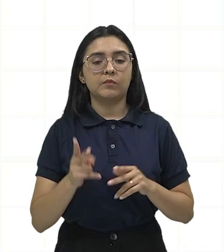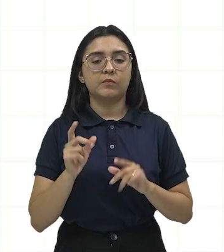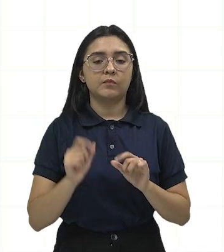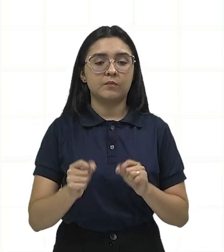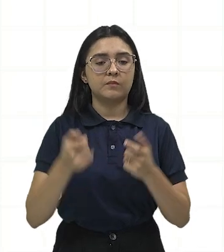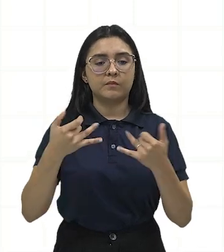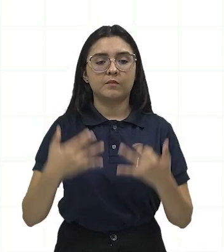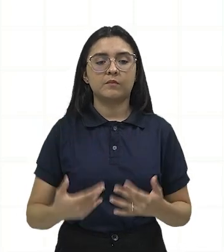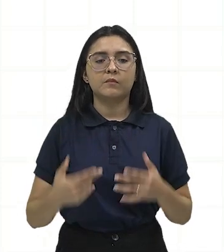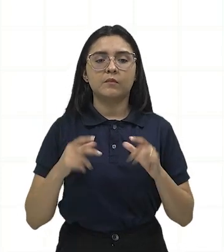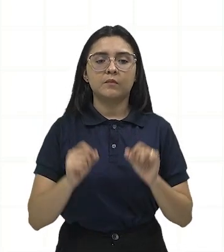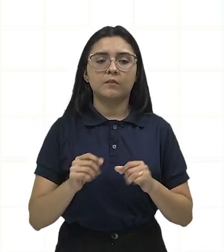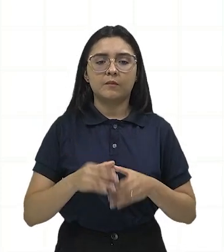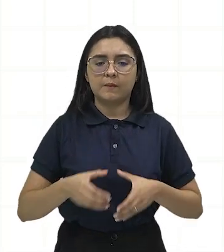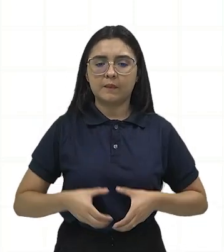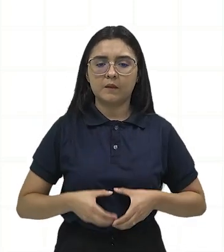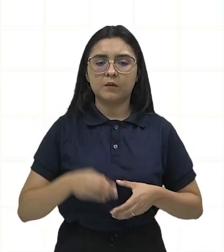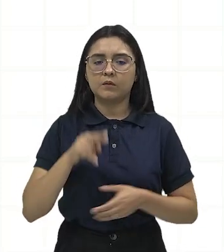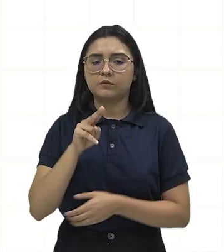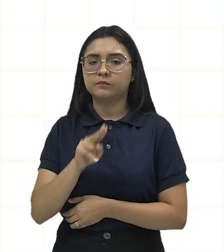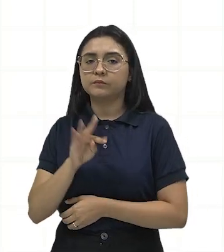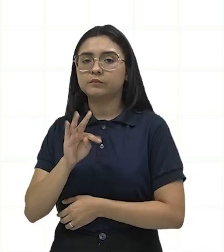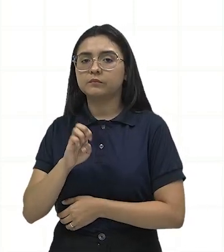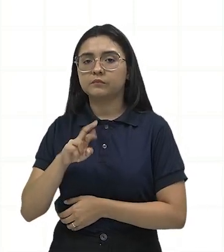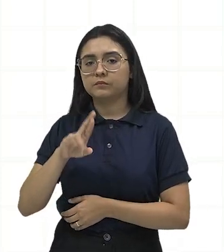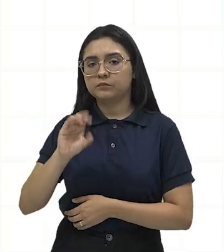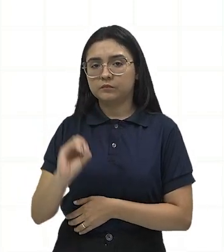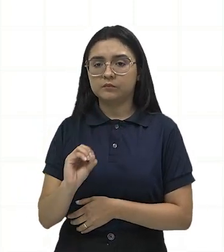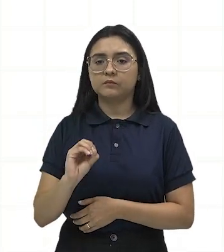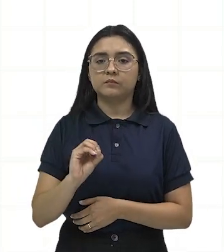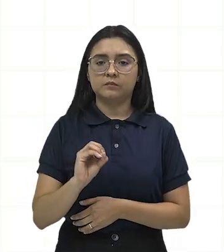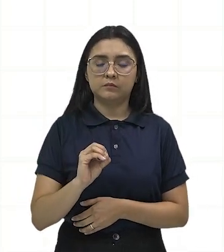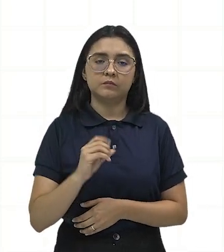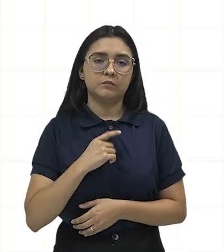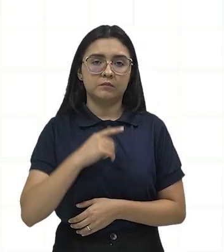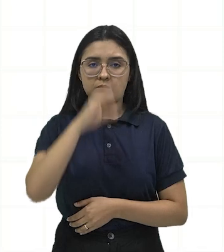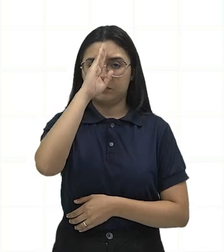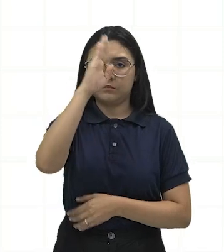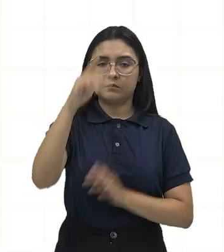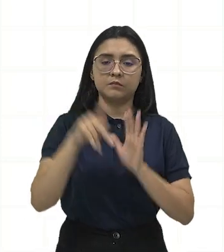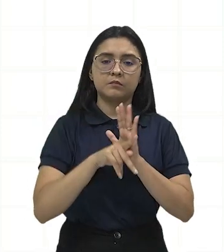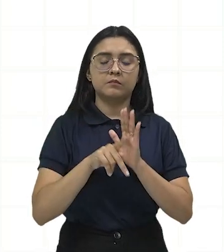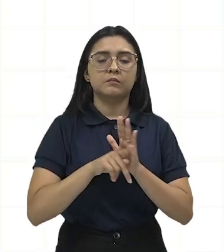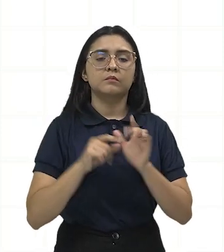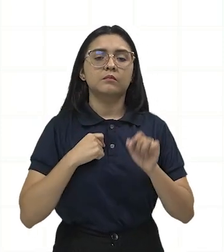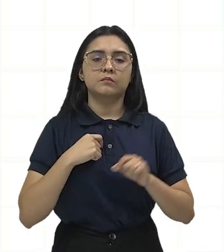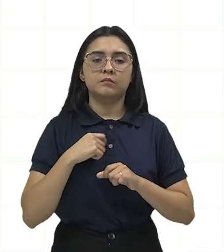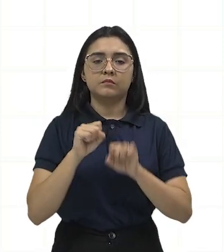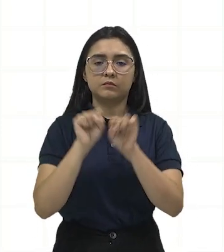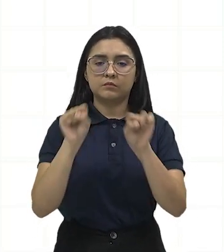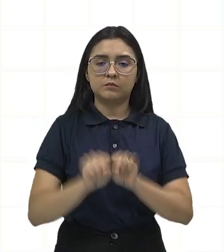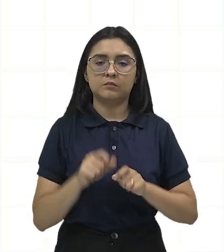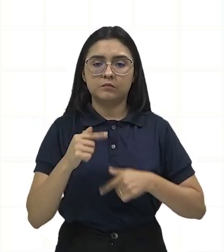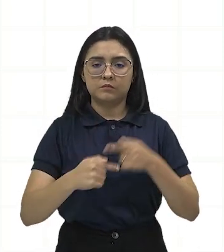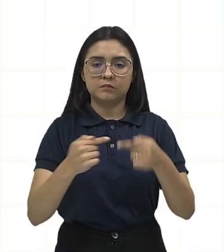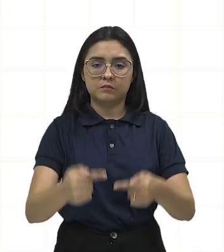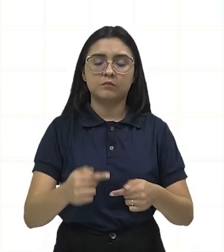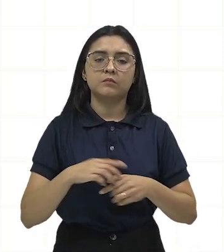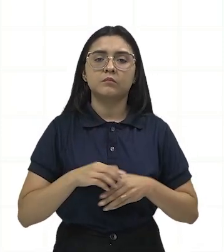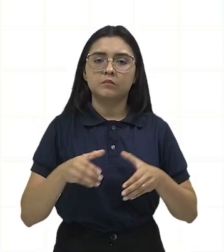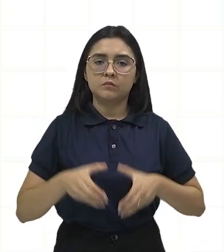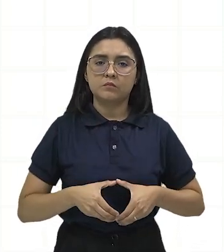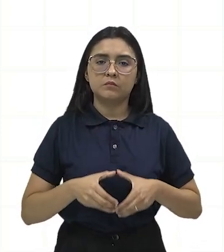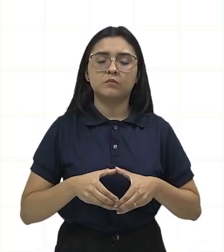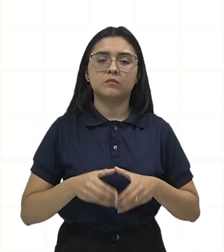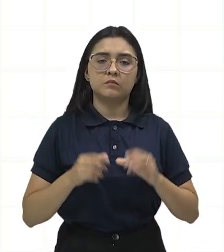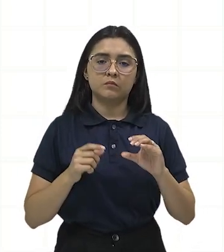essa cavidade aí, né? Principal desse sistema. O útero, ele é o órgão em que o zigoto, né?